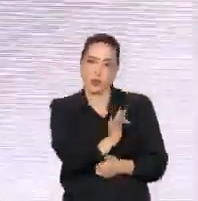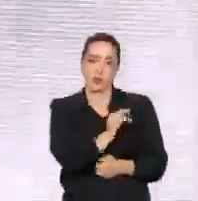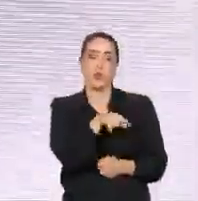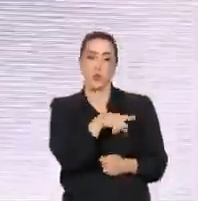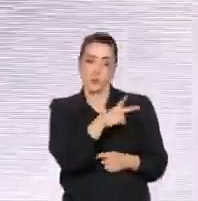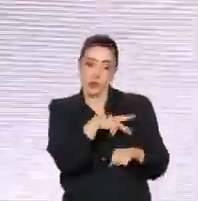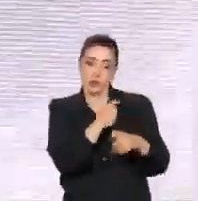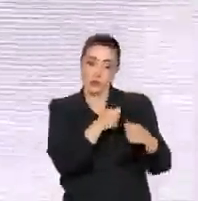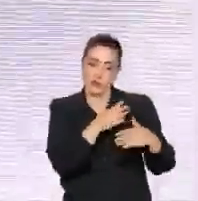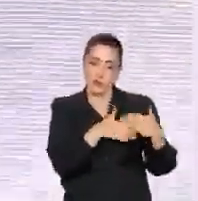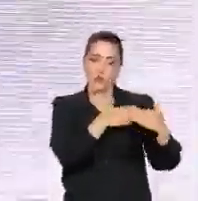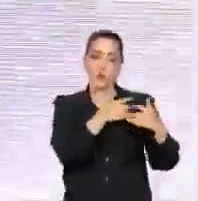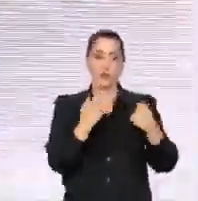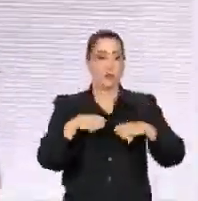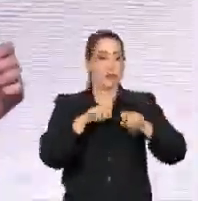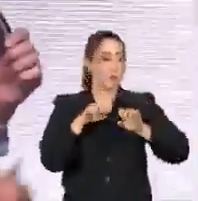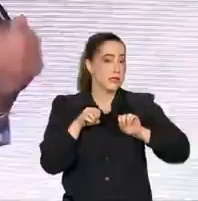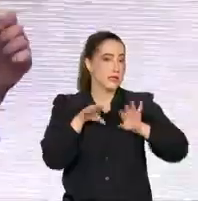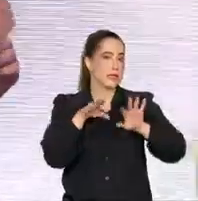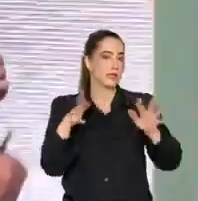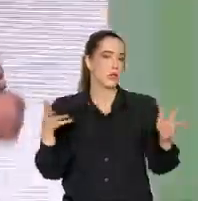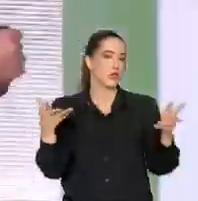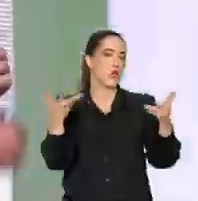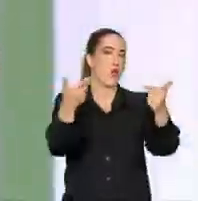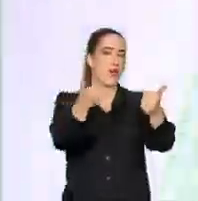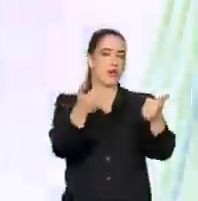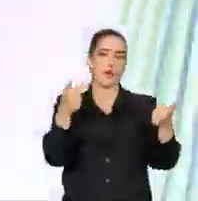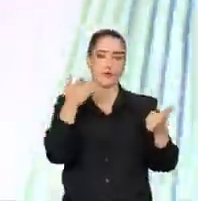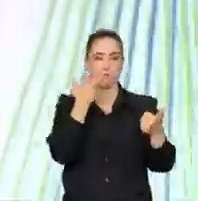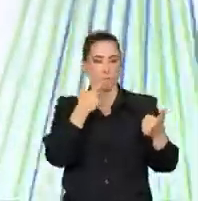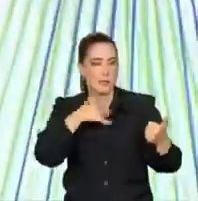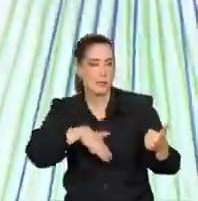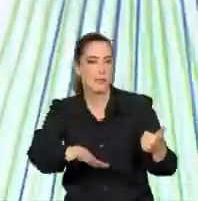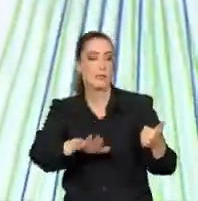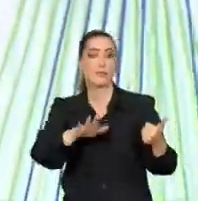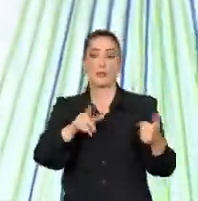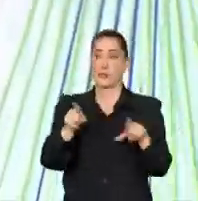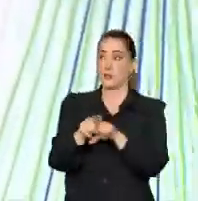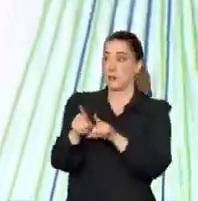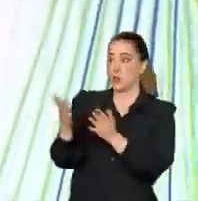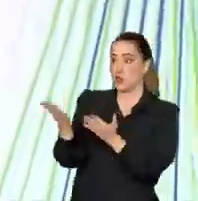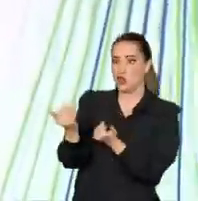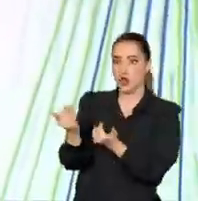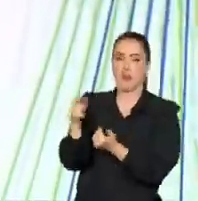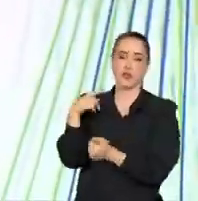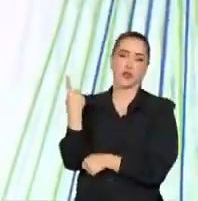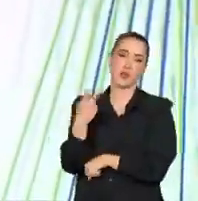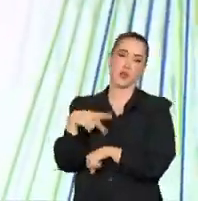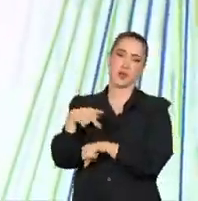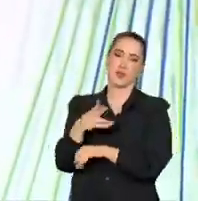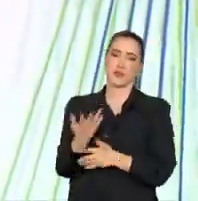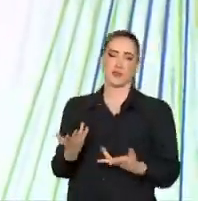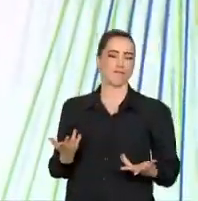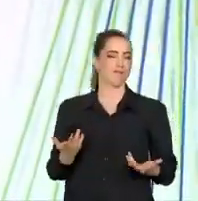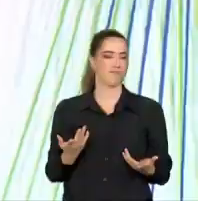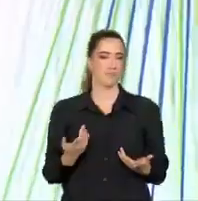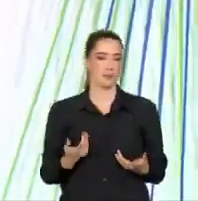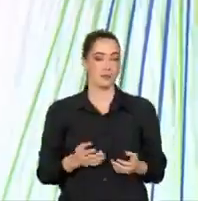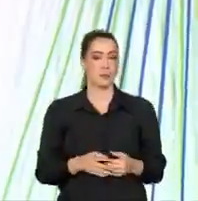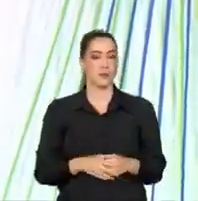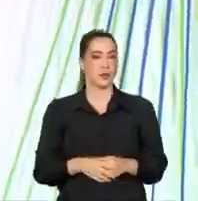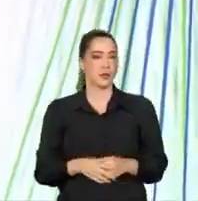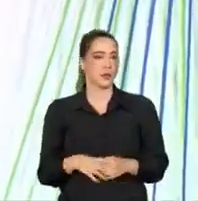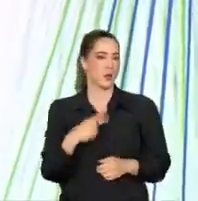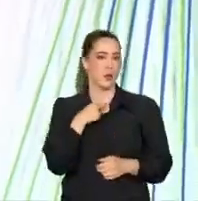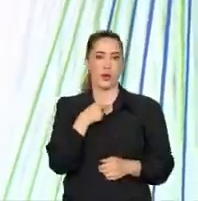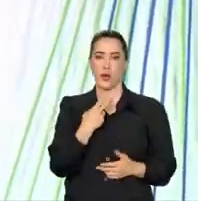não ser através da educação de qualidade para nossas crianças e para os nossos jovens nesse país. Não é justo um